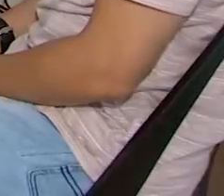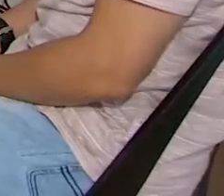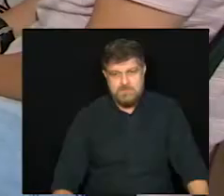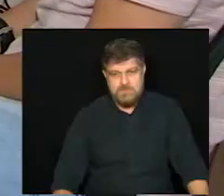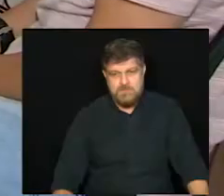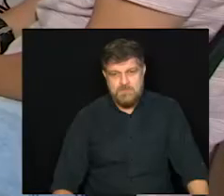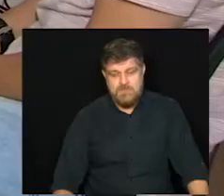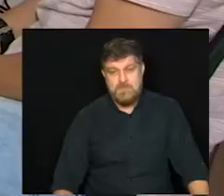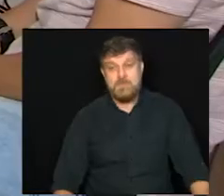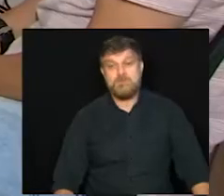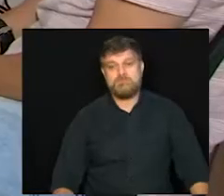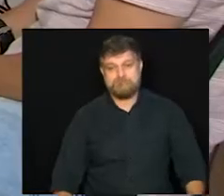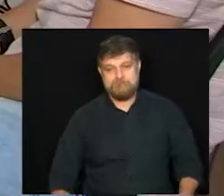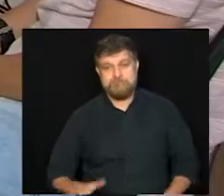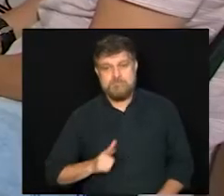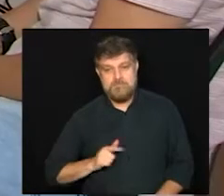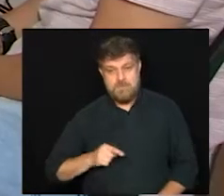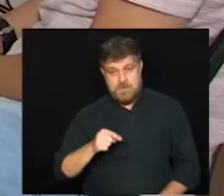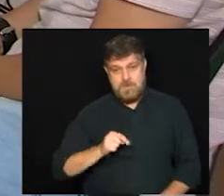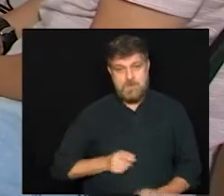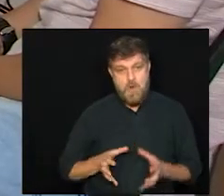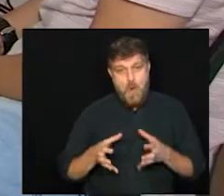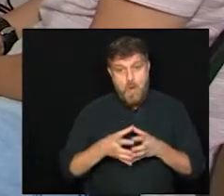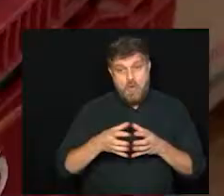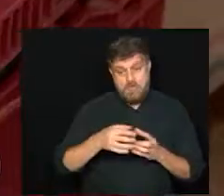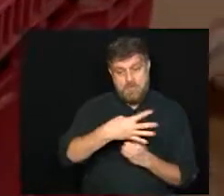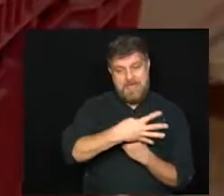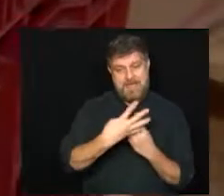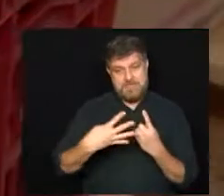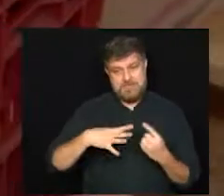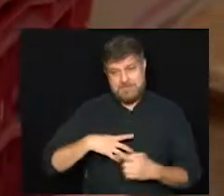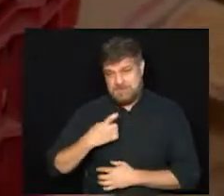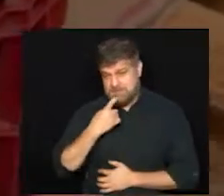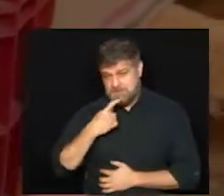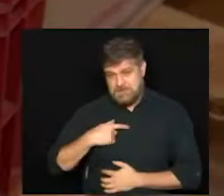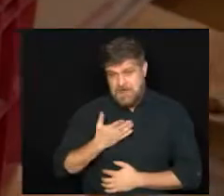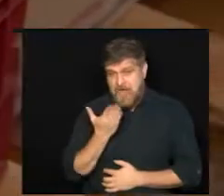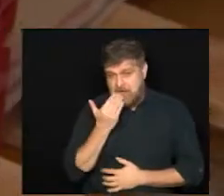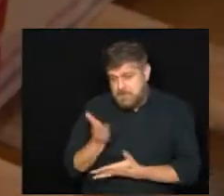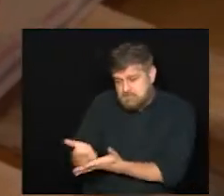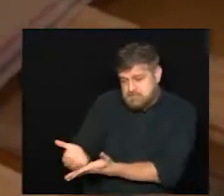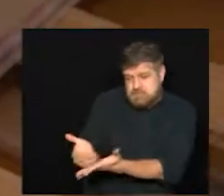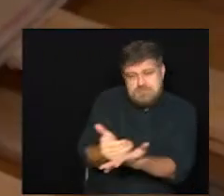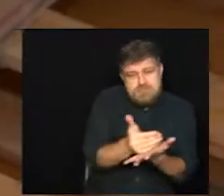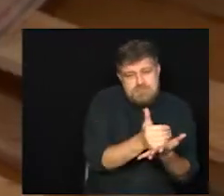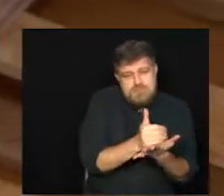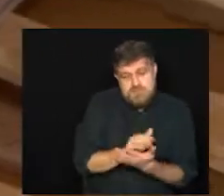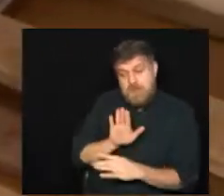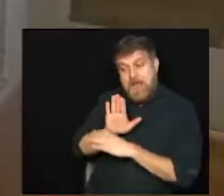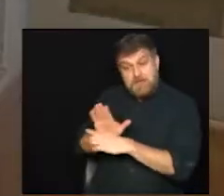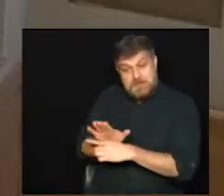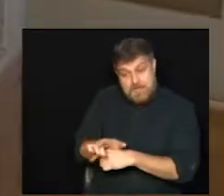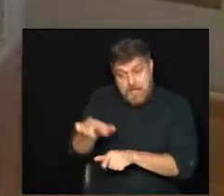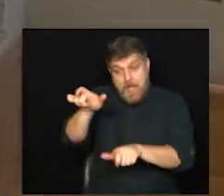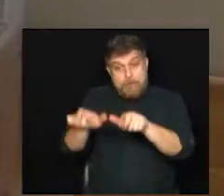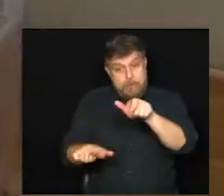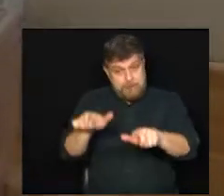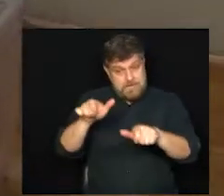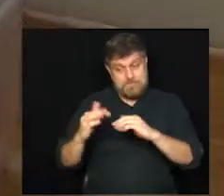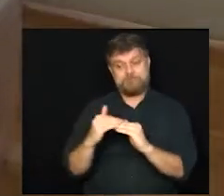A UNA LGBT Campinas está arrecadando doações para o Banco de Alimentos para ajudar pessoas em situação